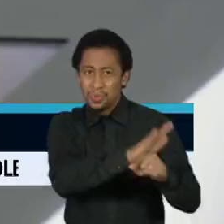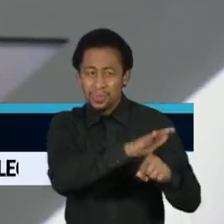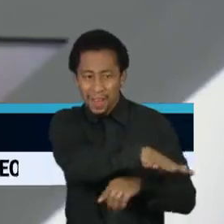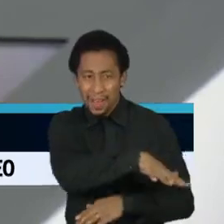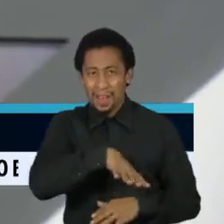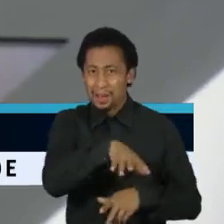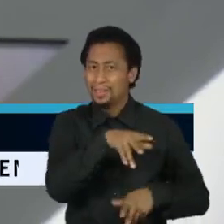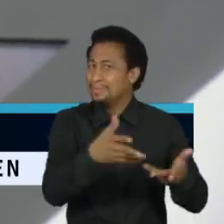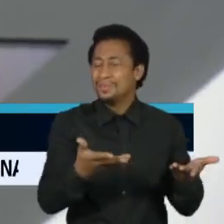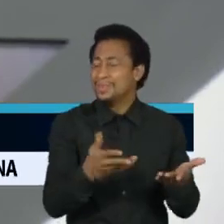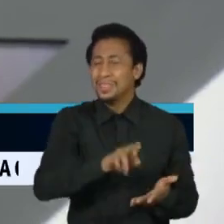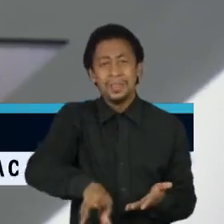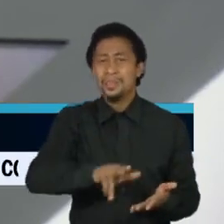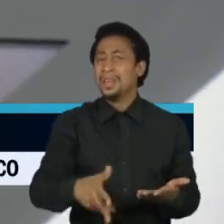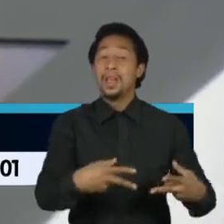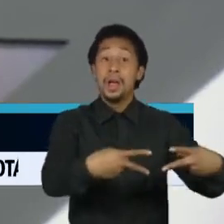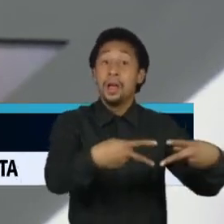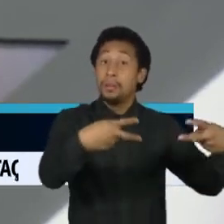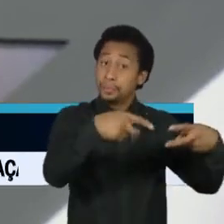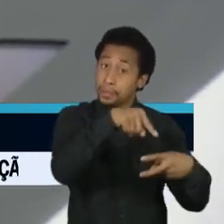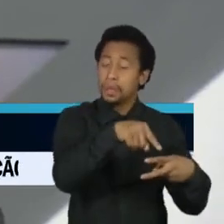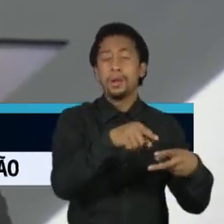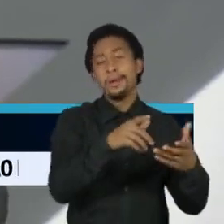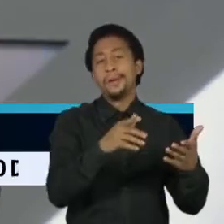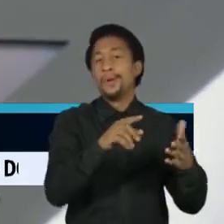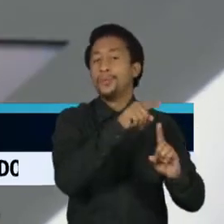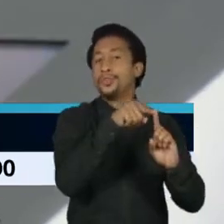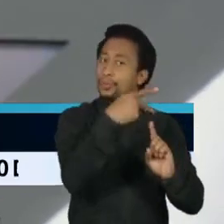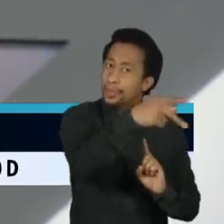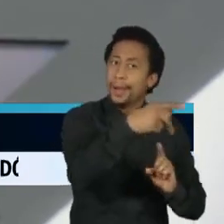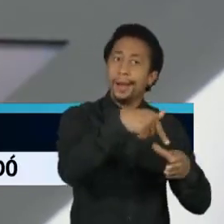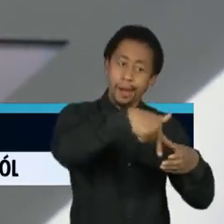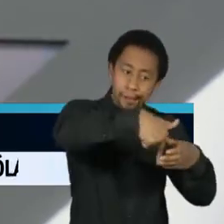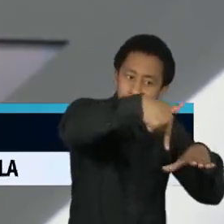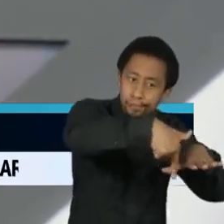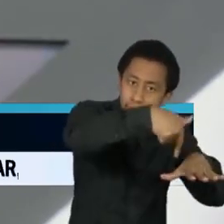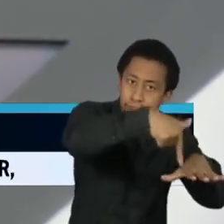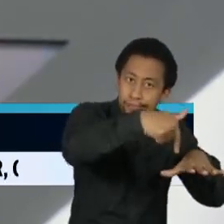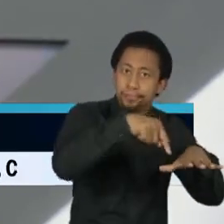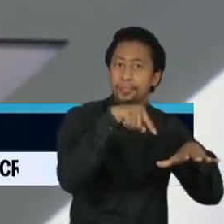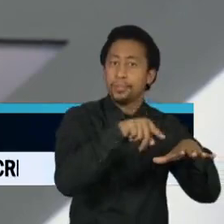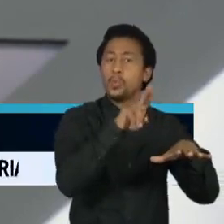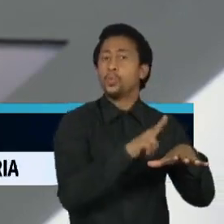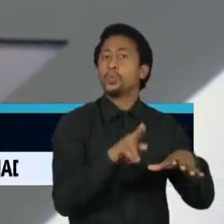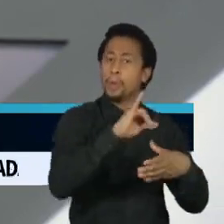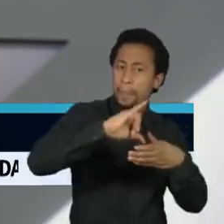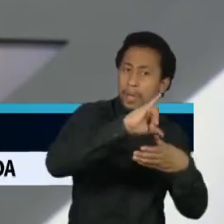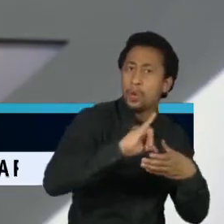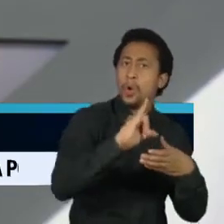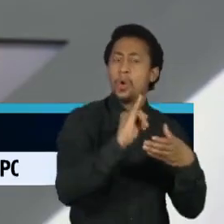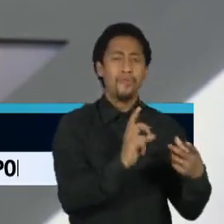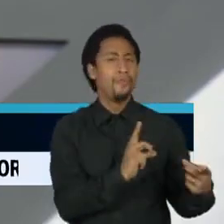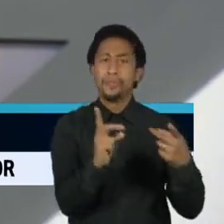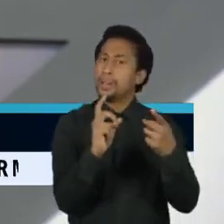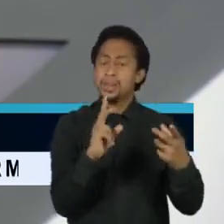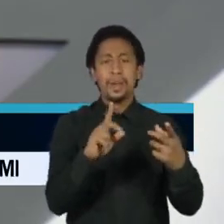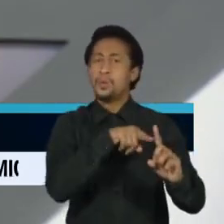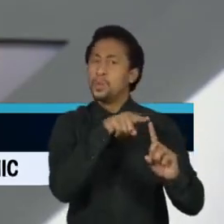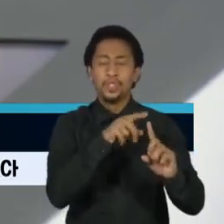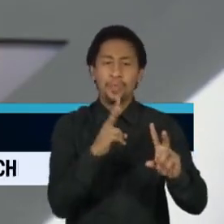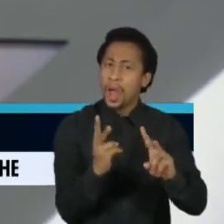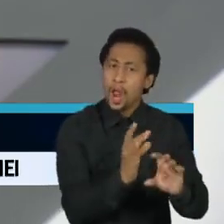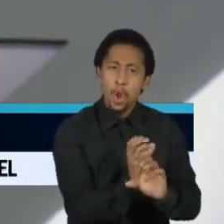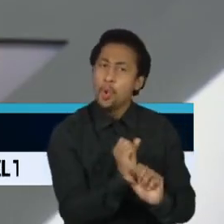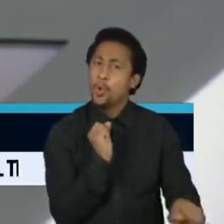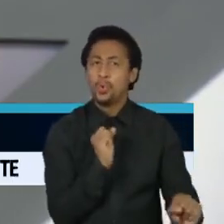política pública. A empresa ela é feita para explorar petróleo, fazer parte do processamento desse petróleo. Eles são especializados, são